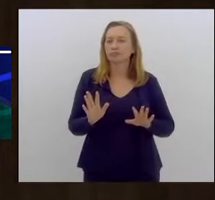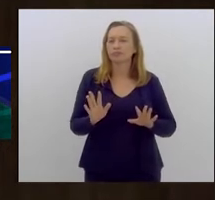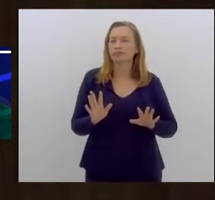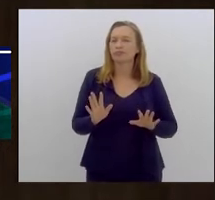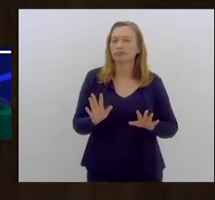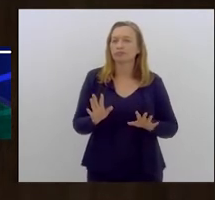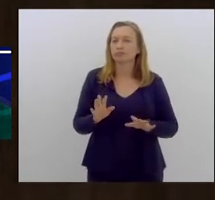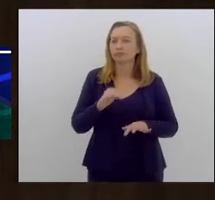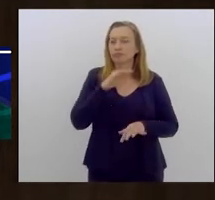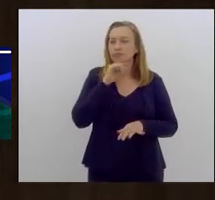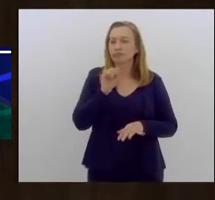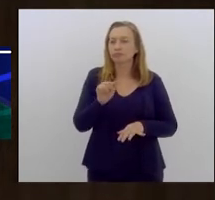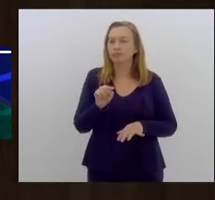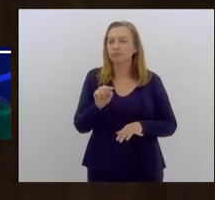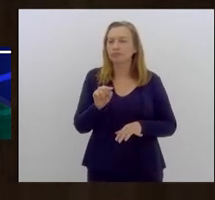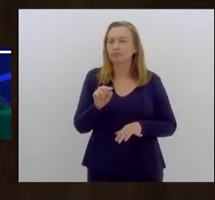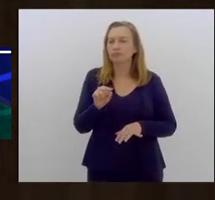falhando aí.